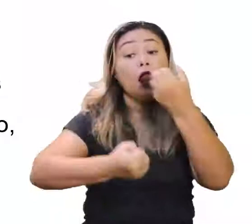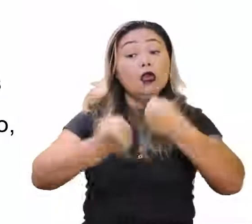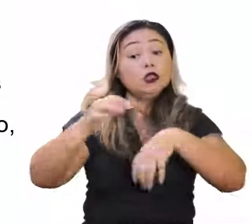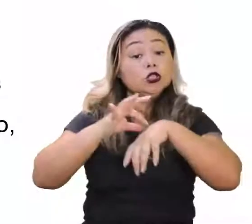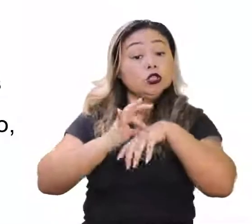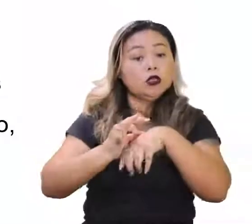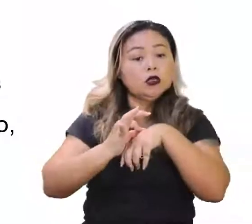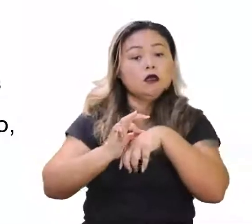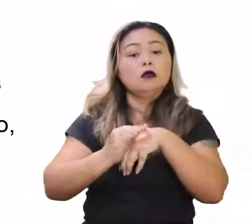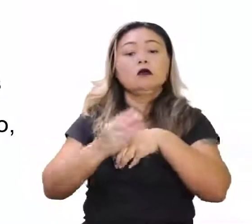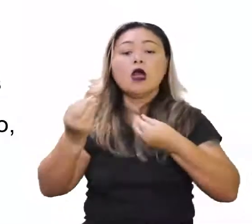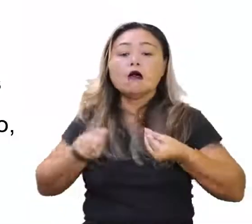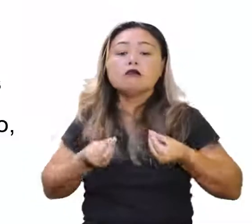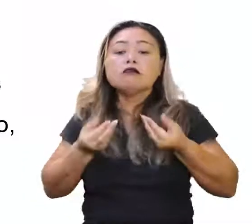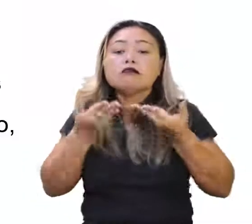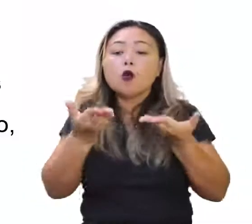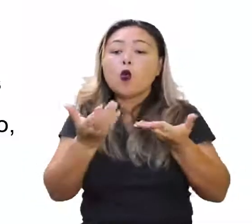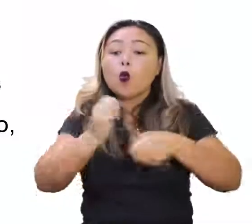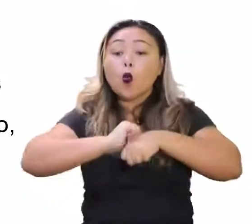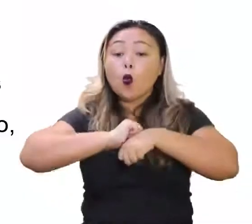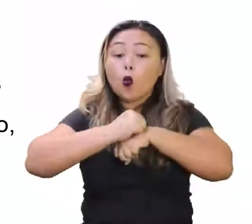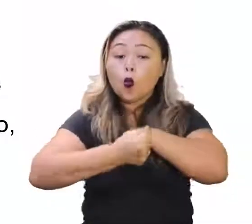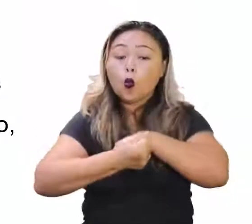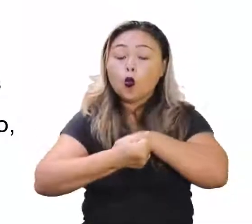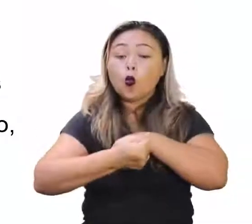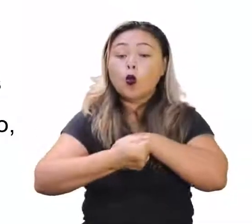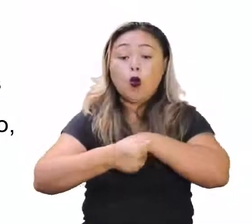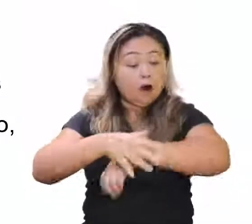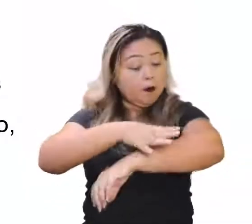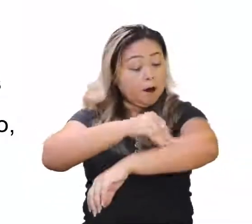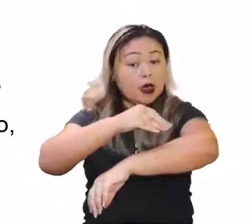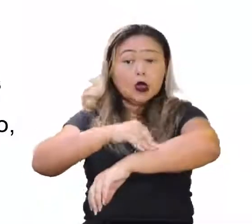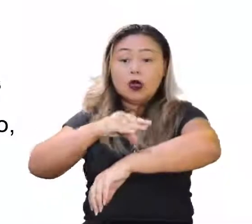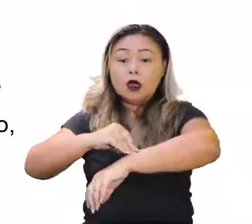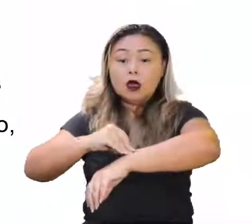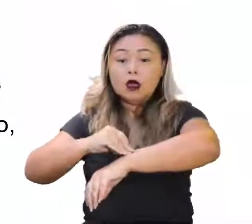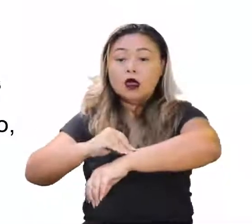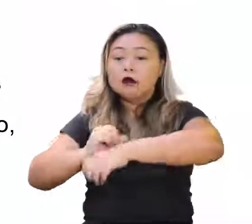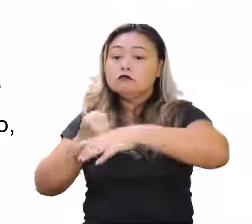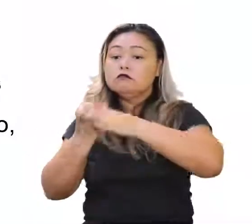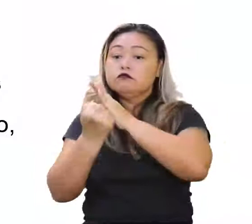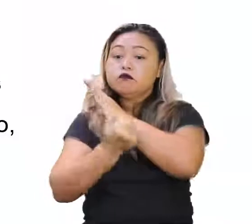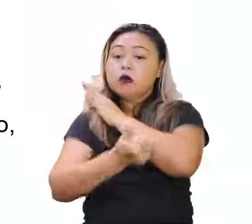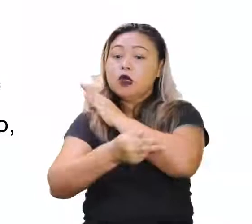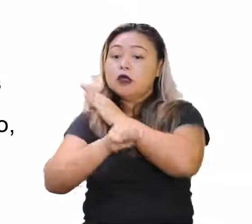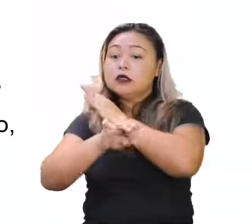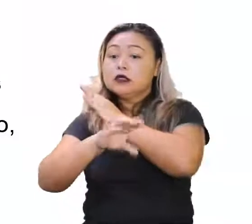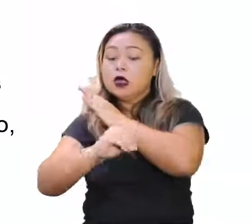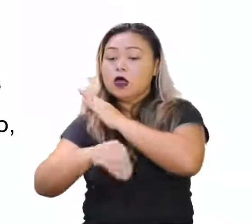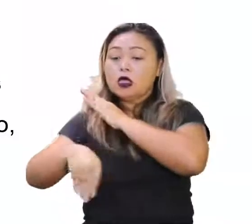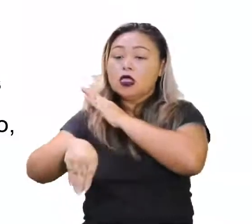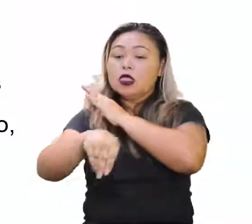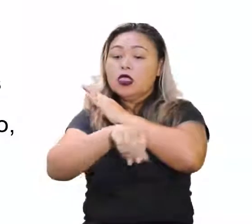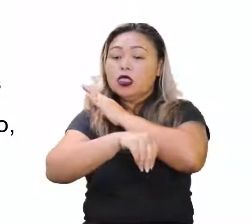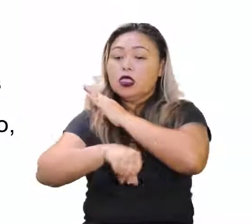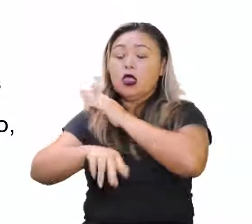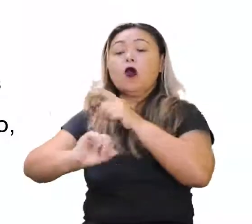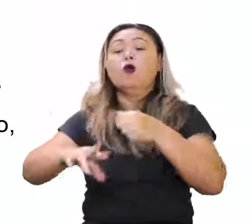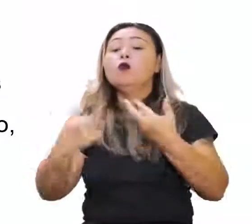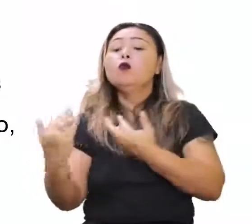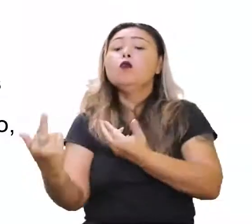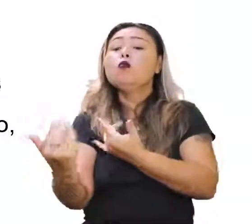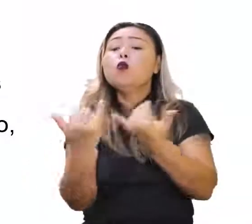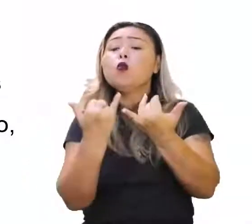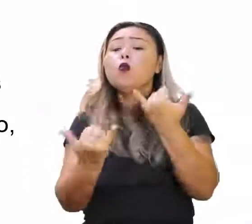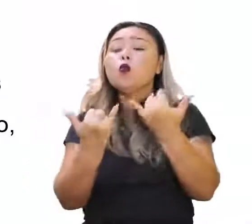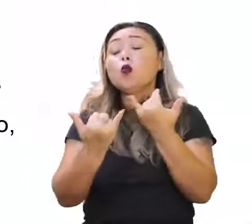carne, servindo também para a produção de couro, pelo e esterco. Muito semelhante aqui,